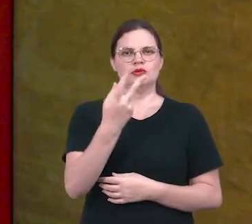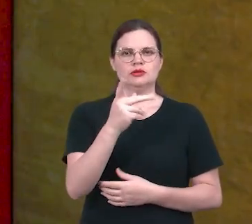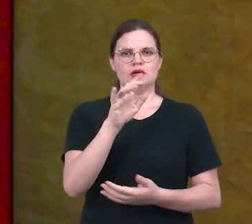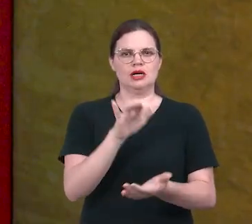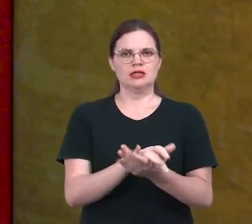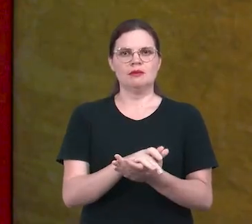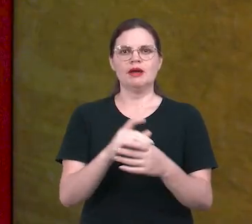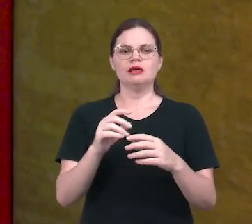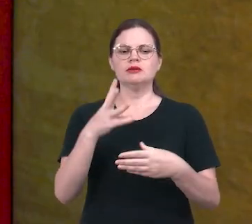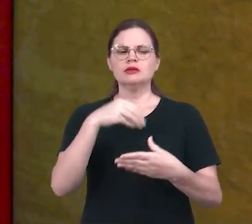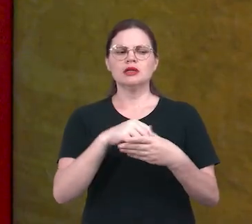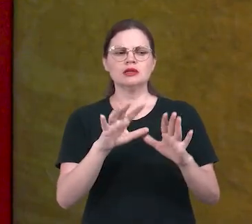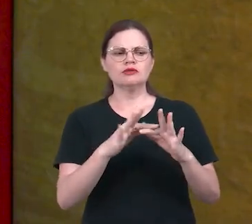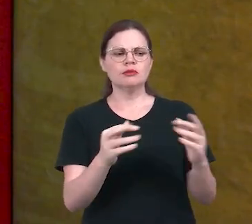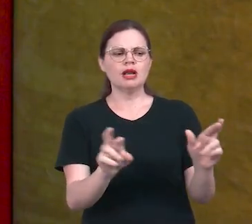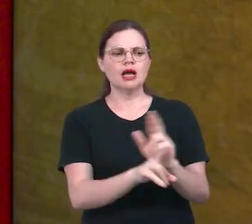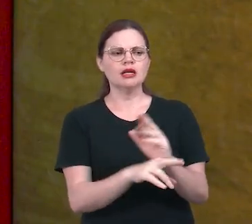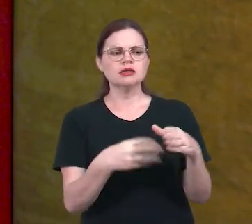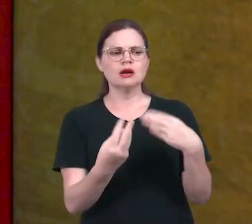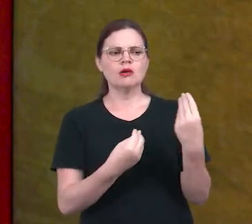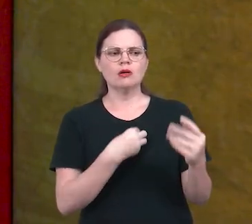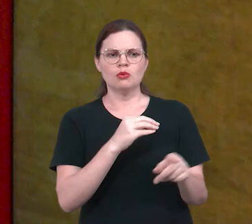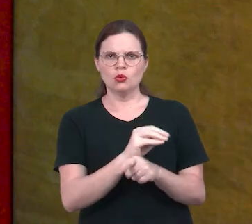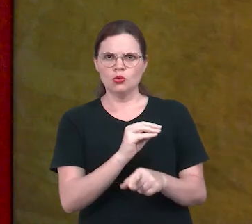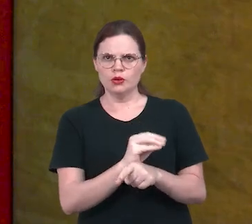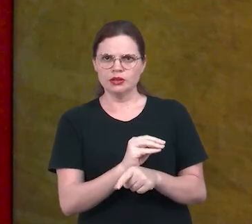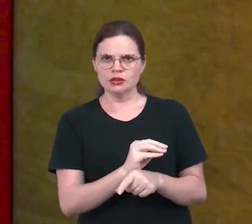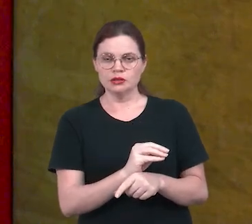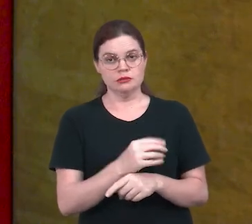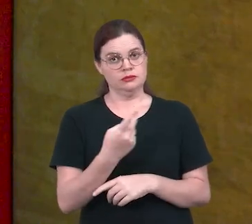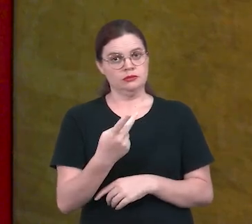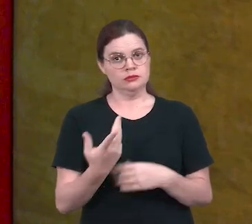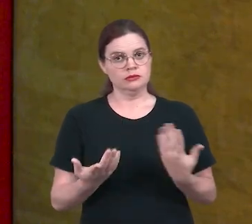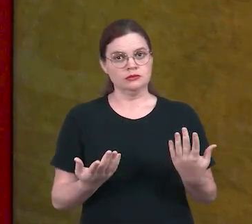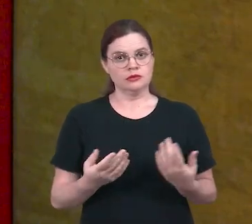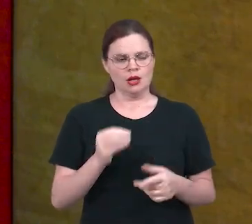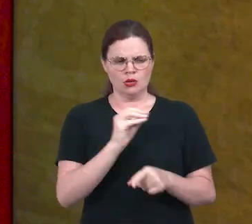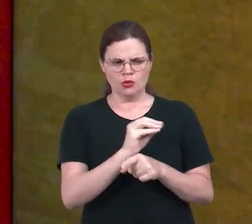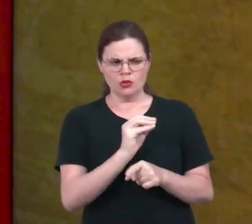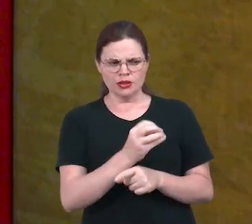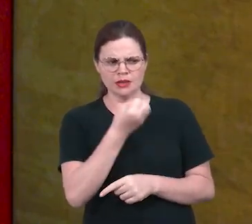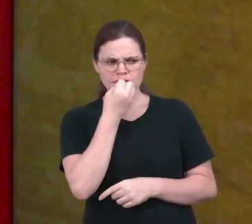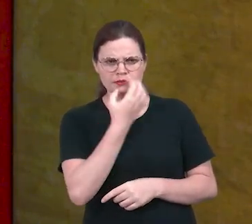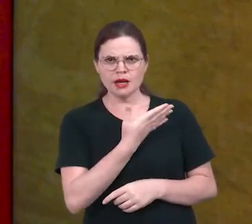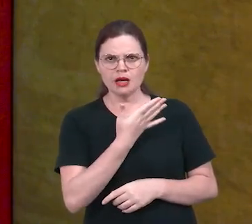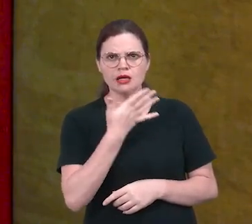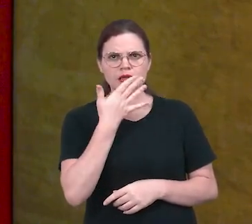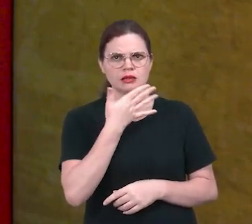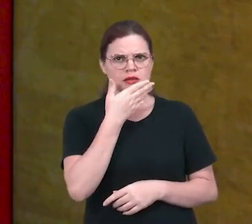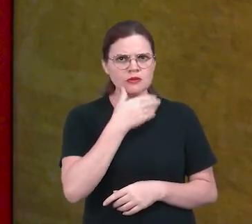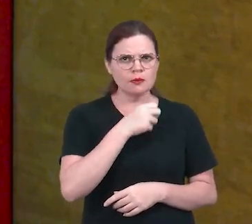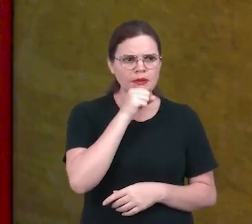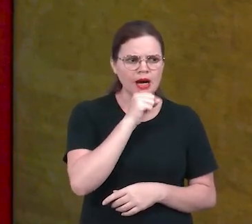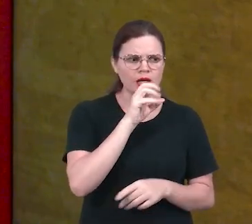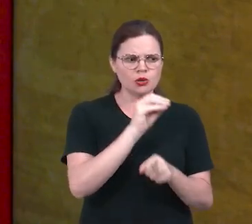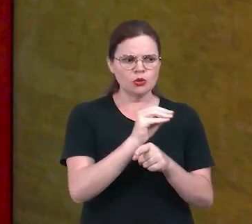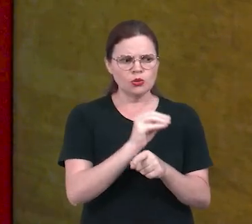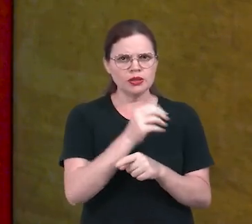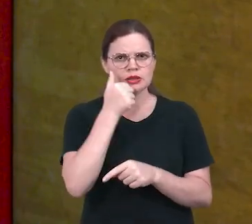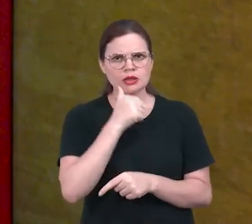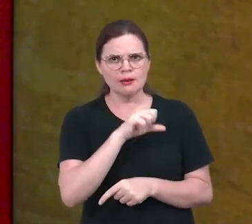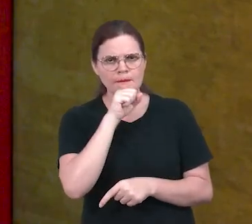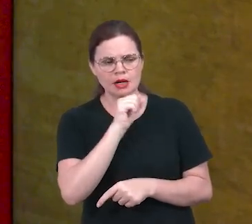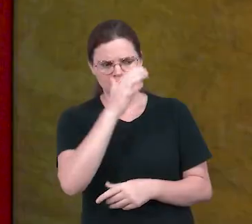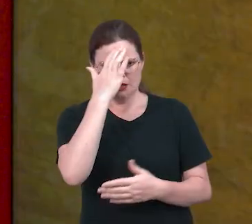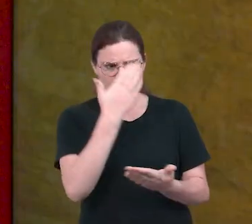Diniz? O aspecto da relação, ele cuida bem da mãe, do pai, como é que é a relação? Ele confia no